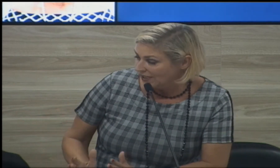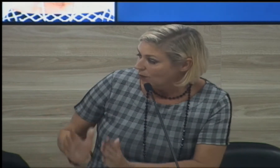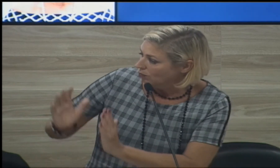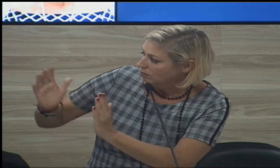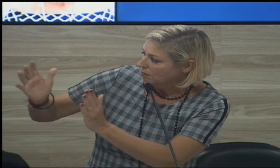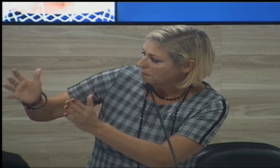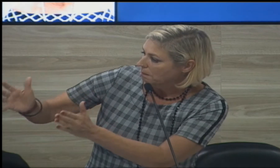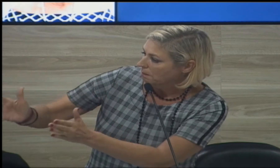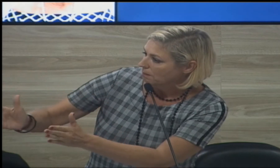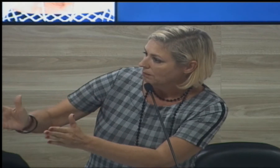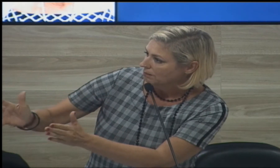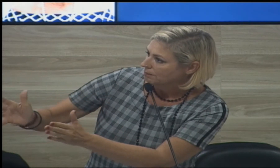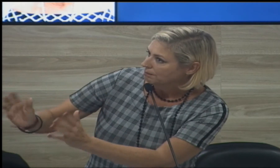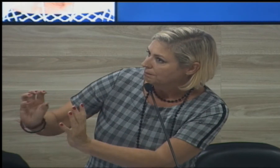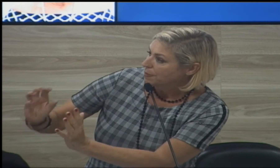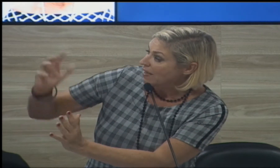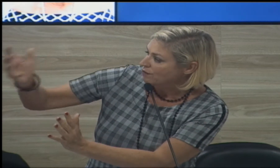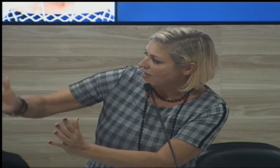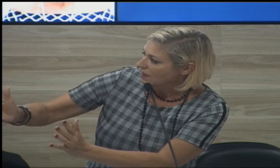de não